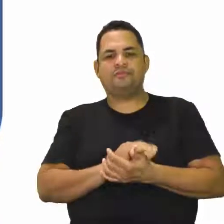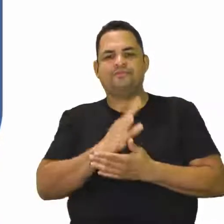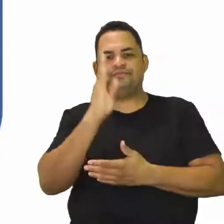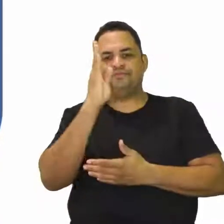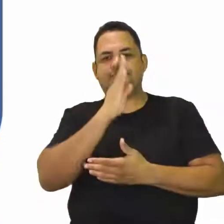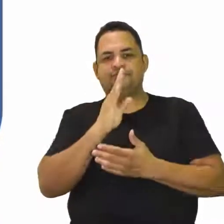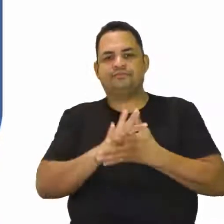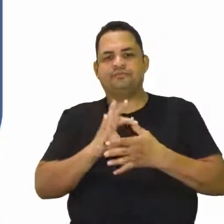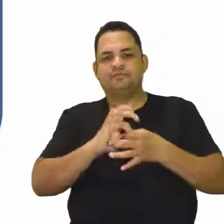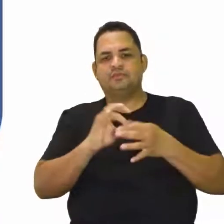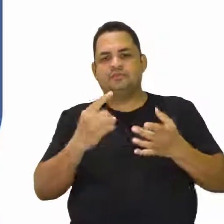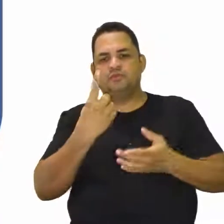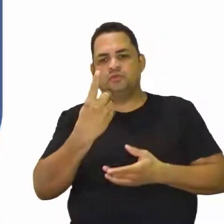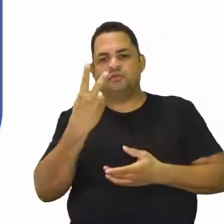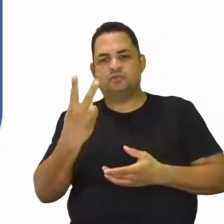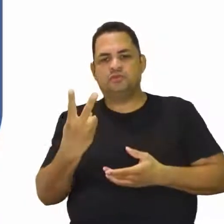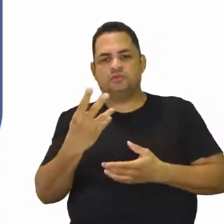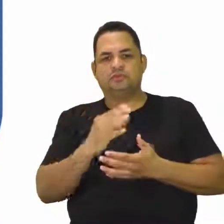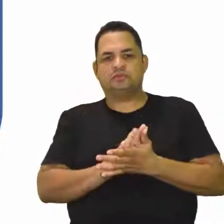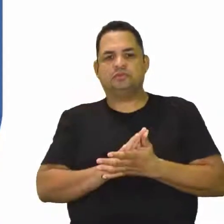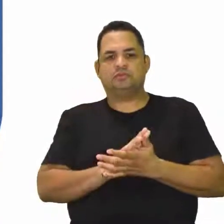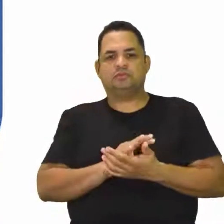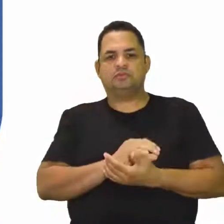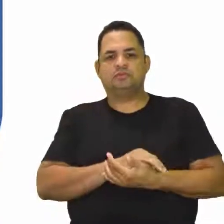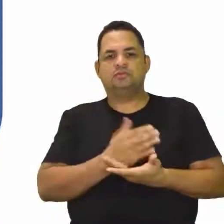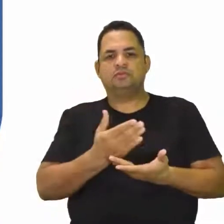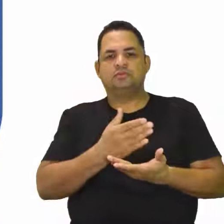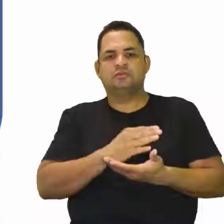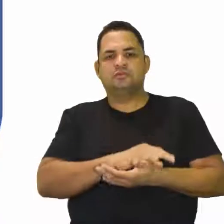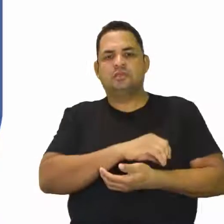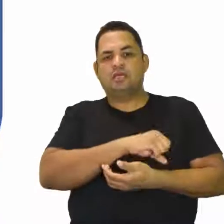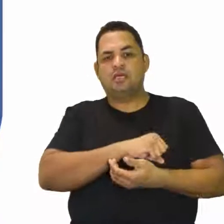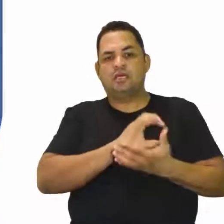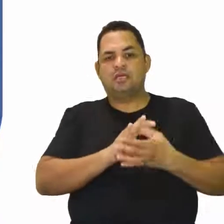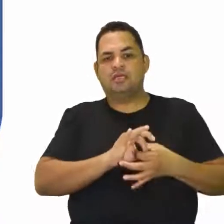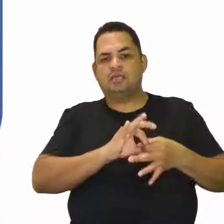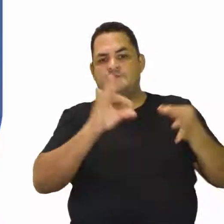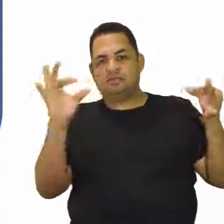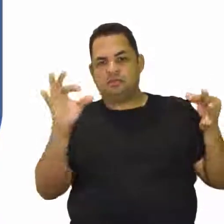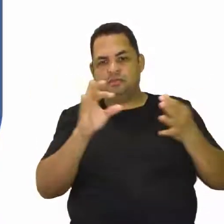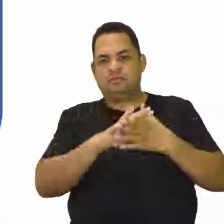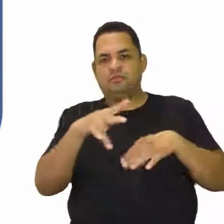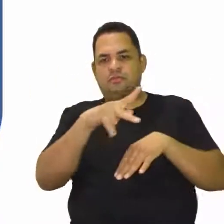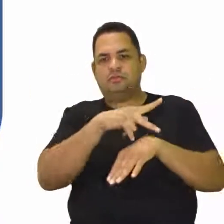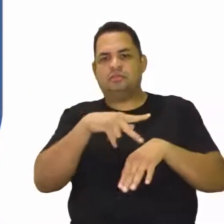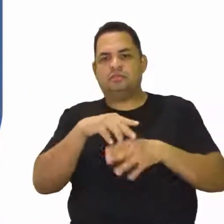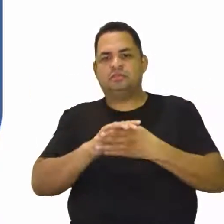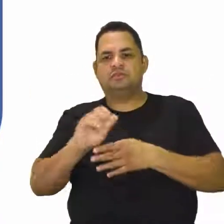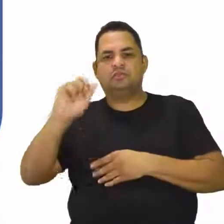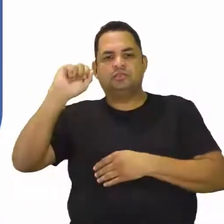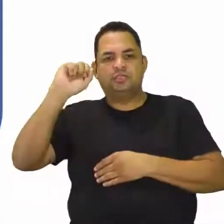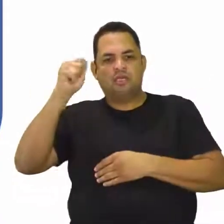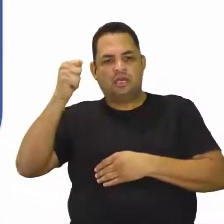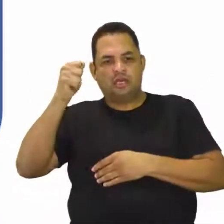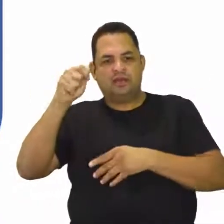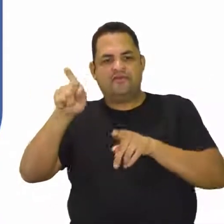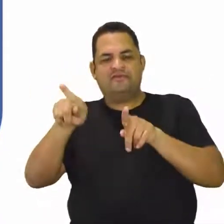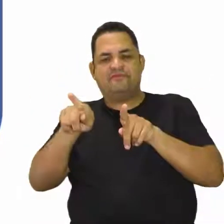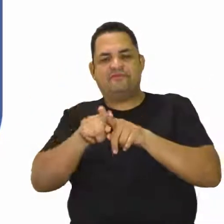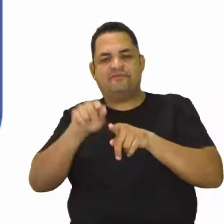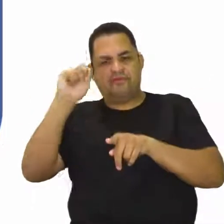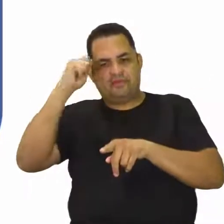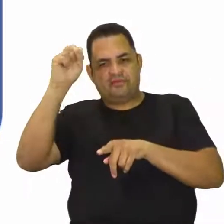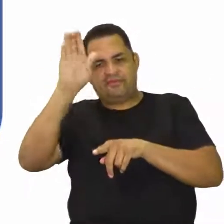Democrático 2. Aí vem a independência dos países da África e da Ásia, parte 1, depois a